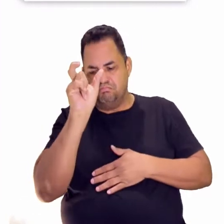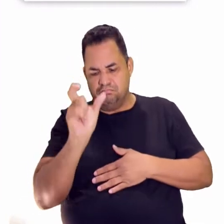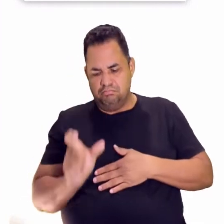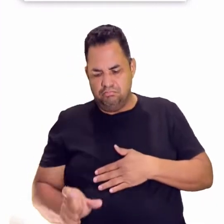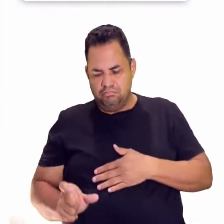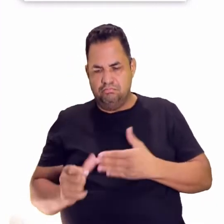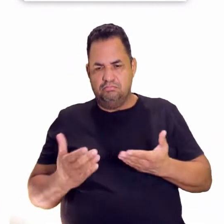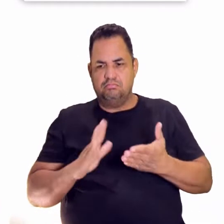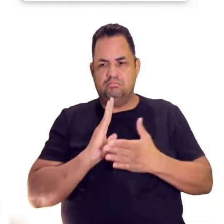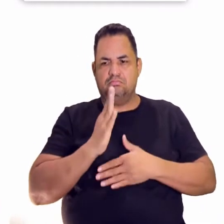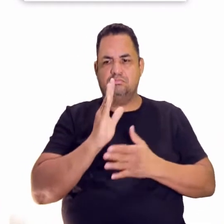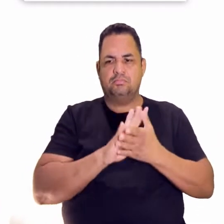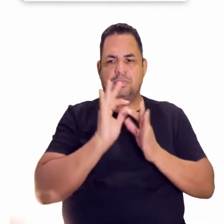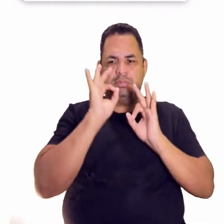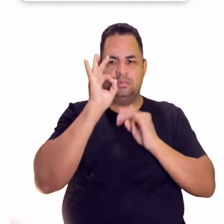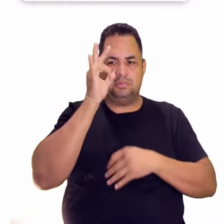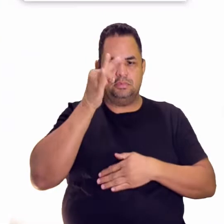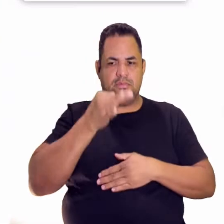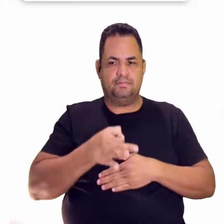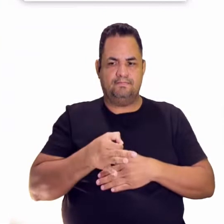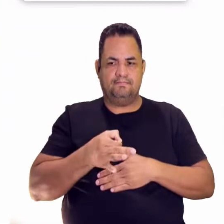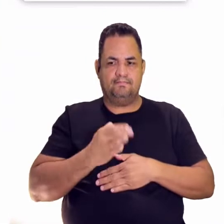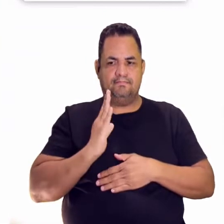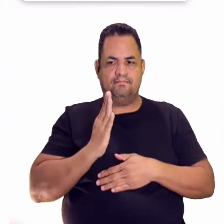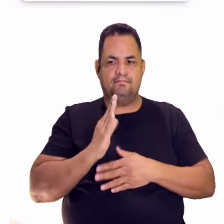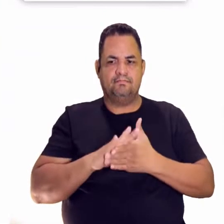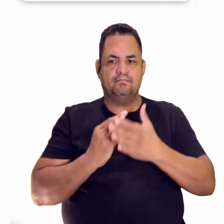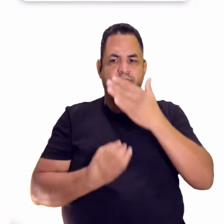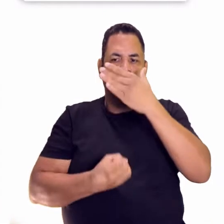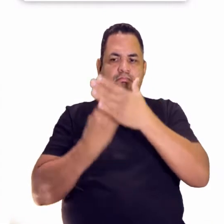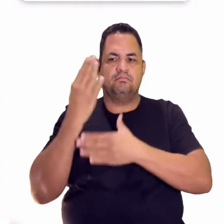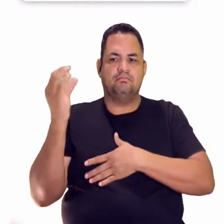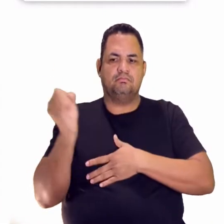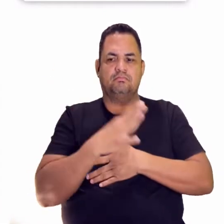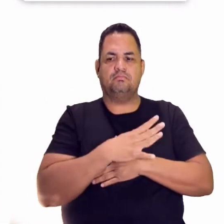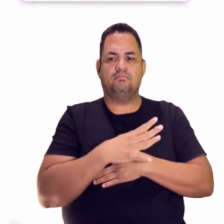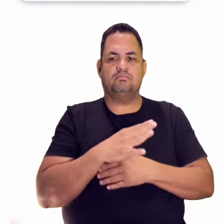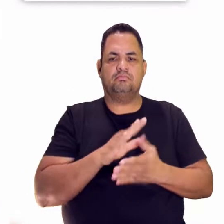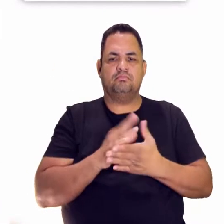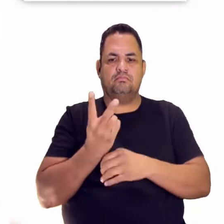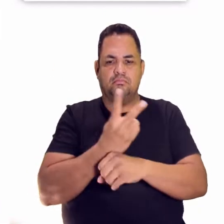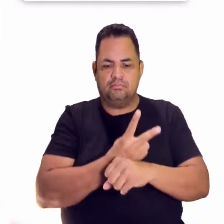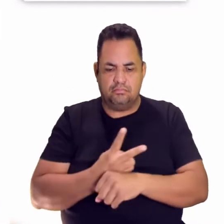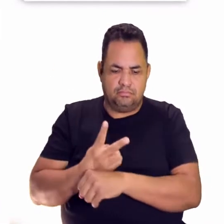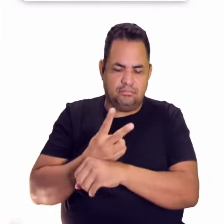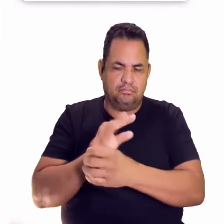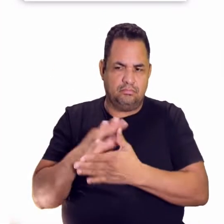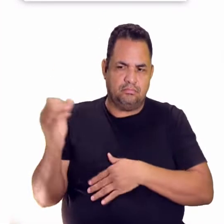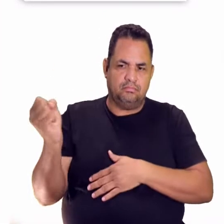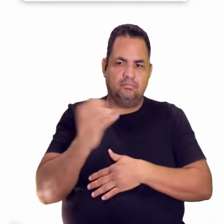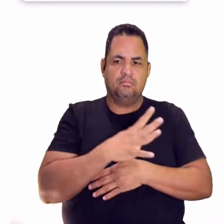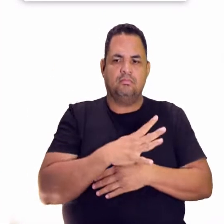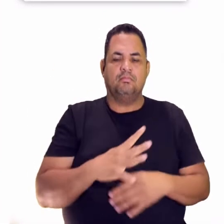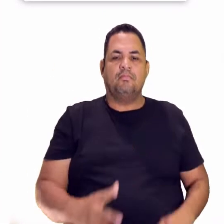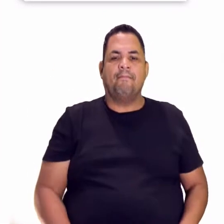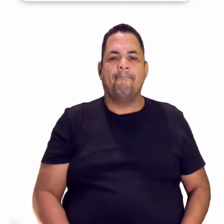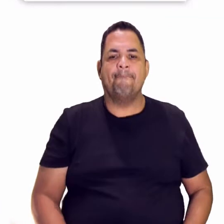personificação ali já definida, né? Ele já surge com algo novo. A busca pelo novo é uma coisa assim,